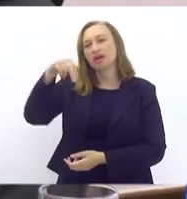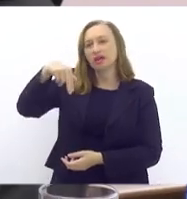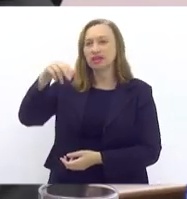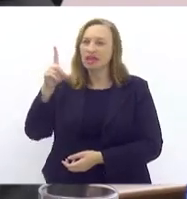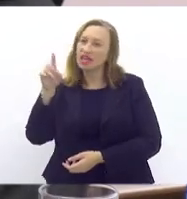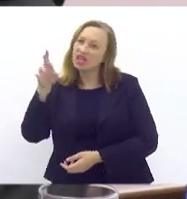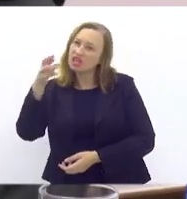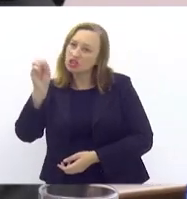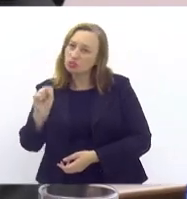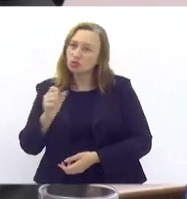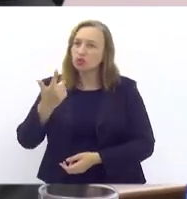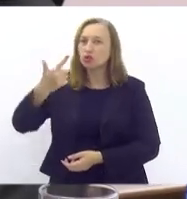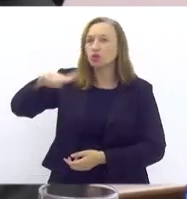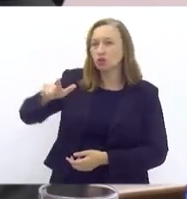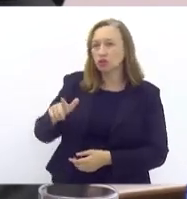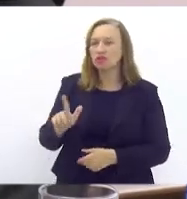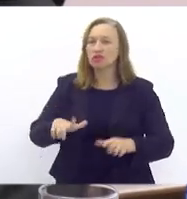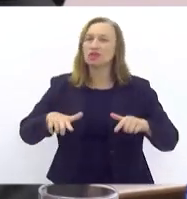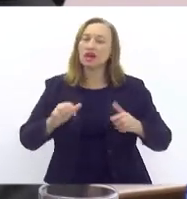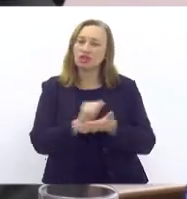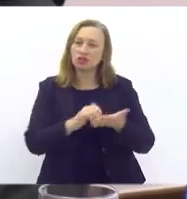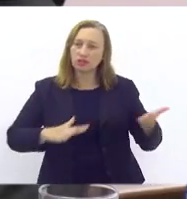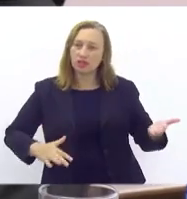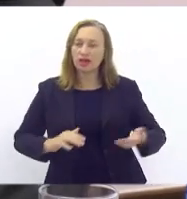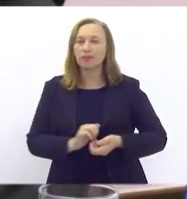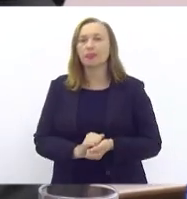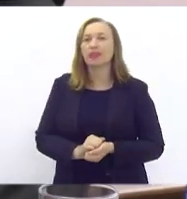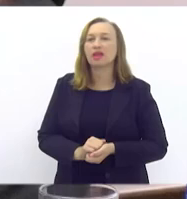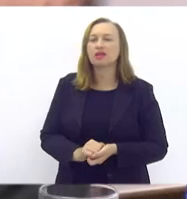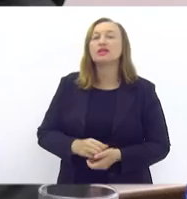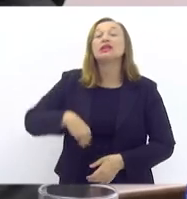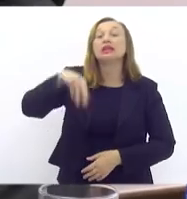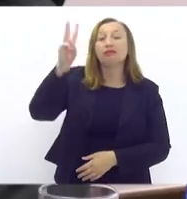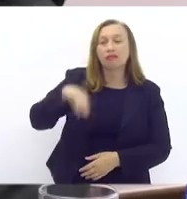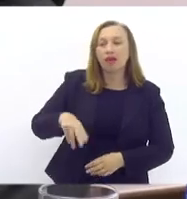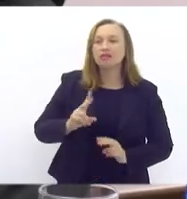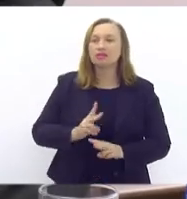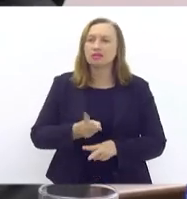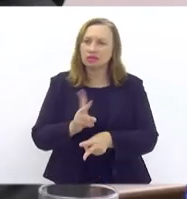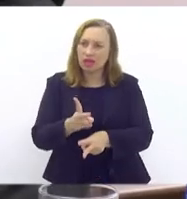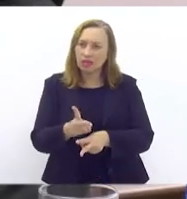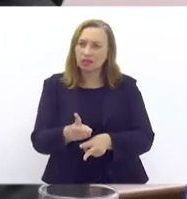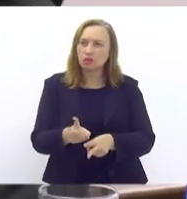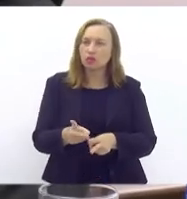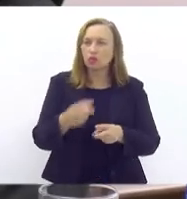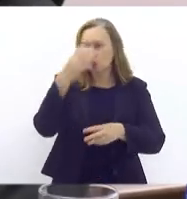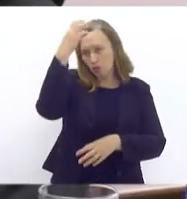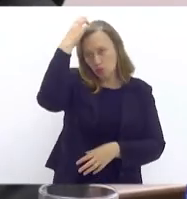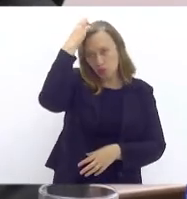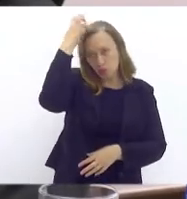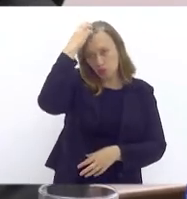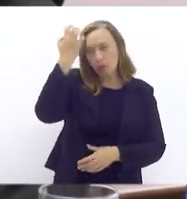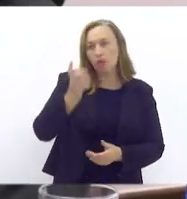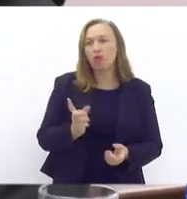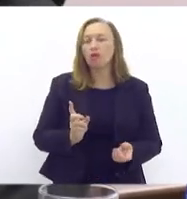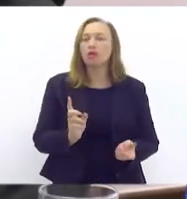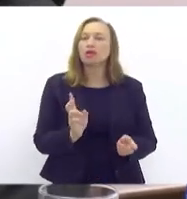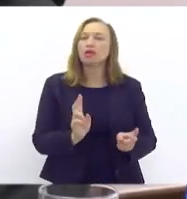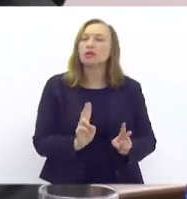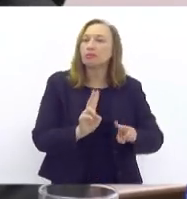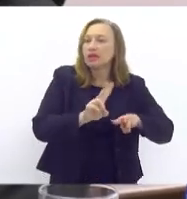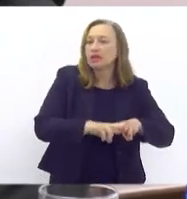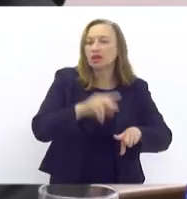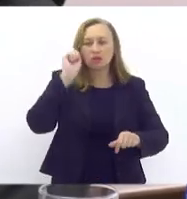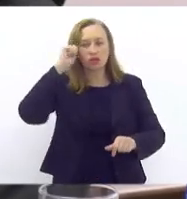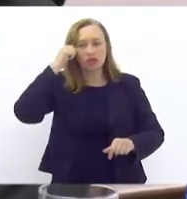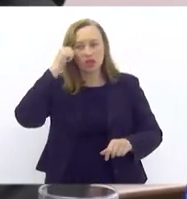massa dos negros então e quem e quem sempre puniu e privou da Liberdade os negros